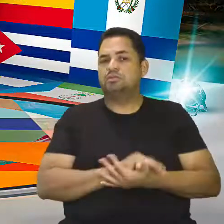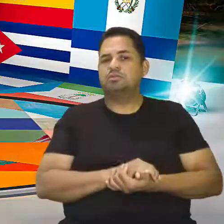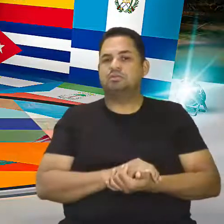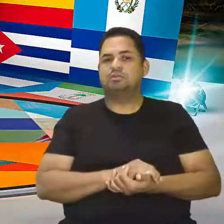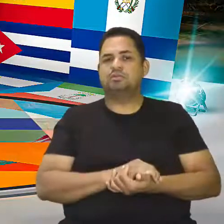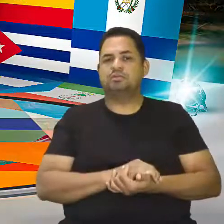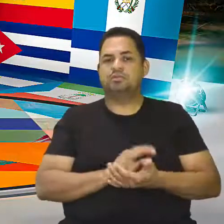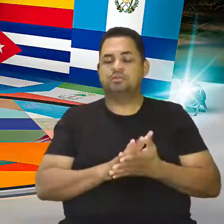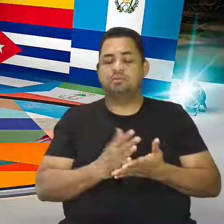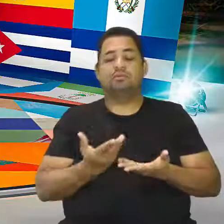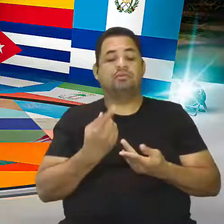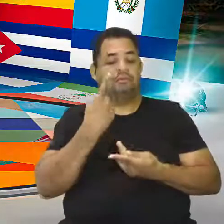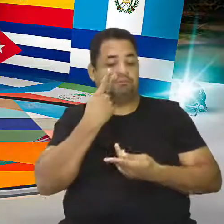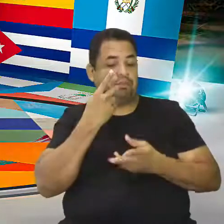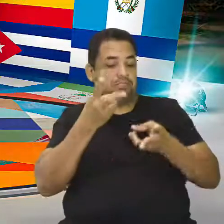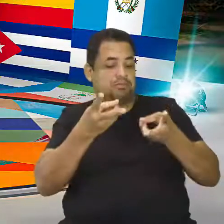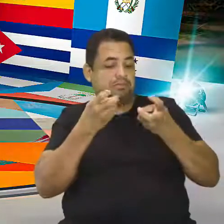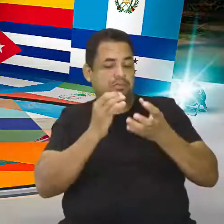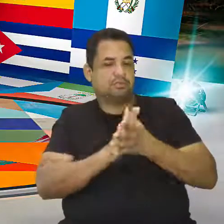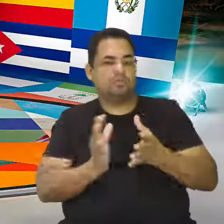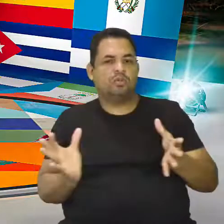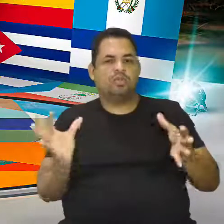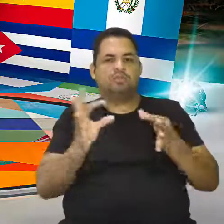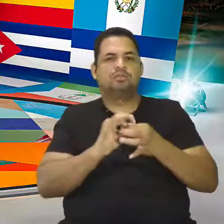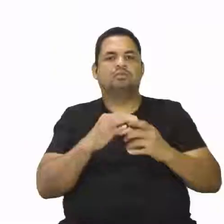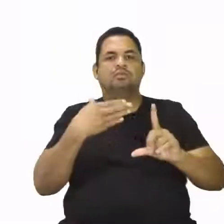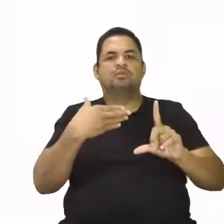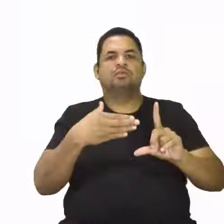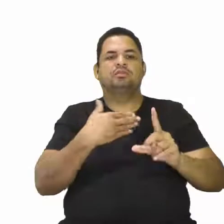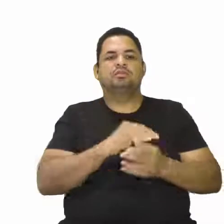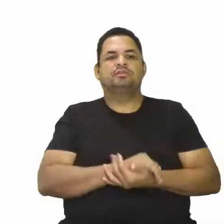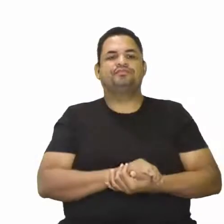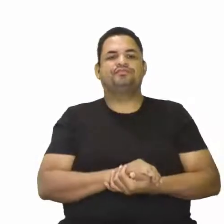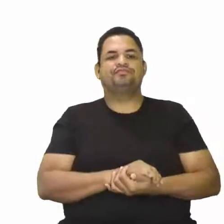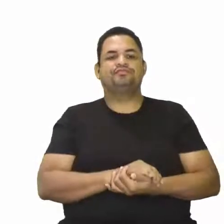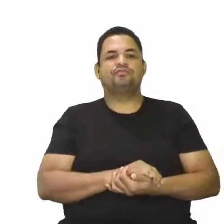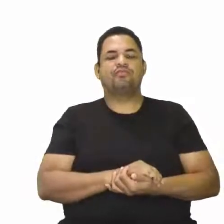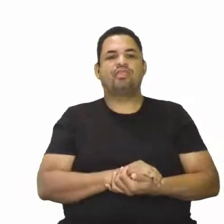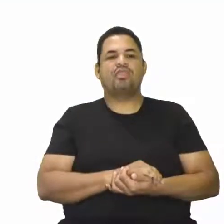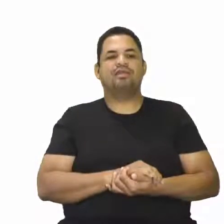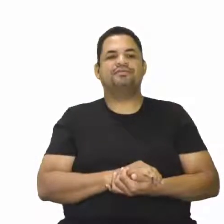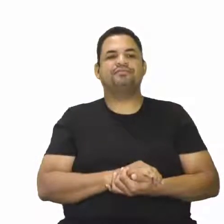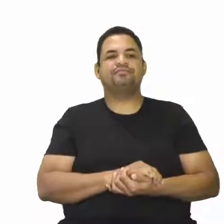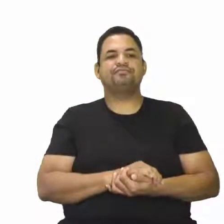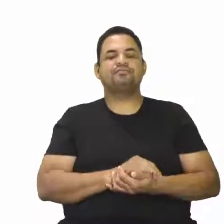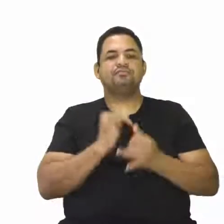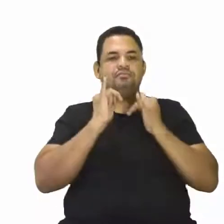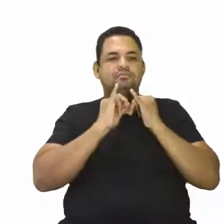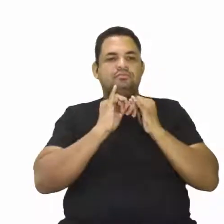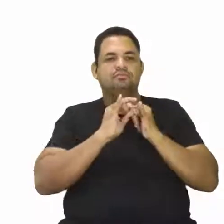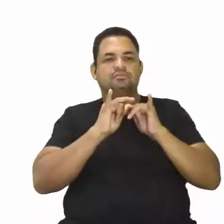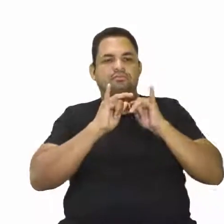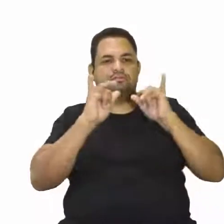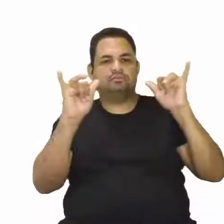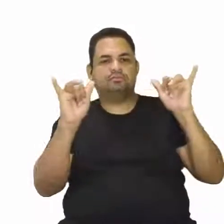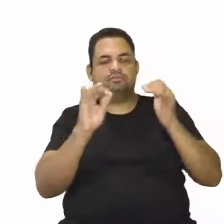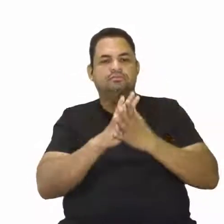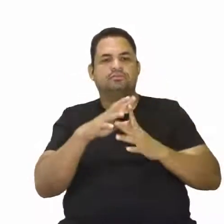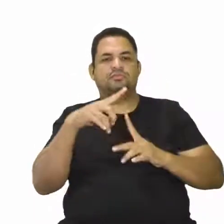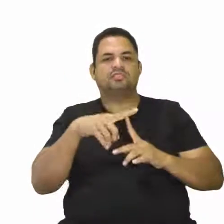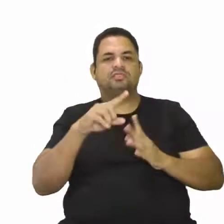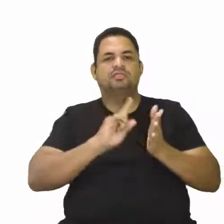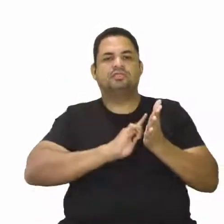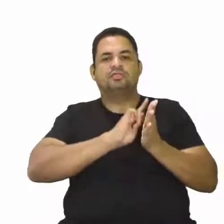fazer? Contextualizar. Então, vamos lá para o slide. Vamos lá. Na notícia, que é um tipo